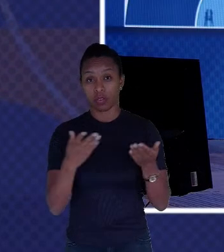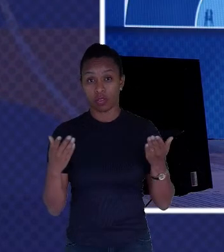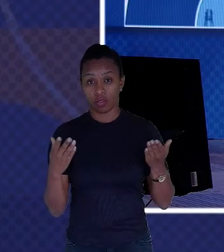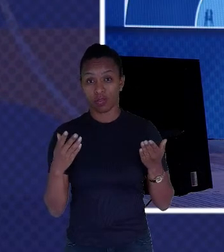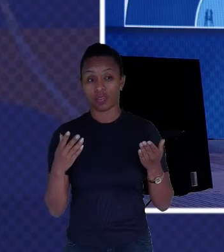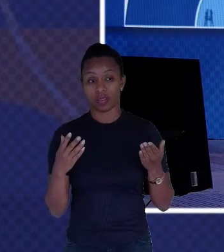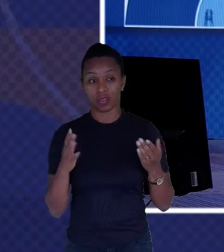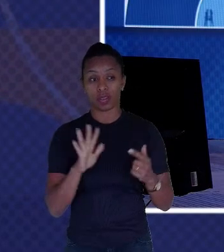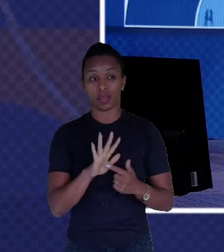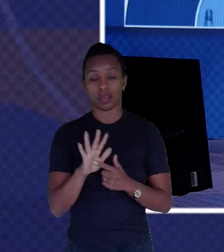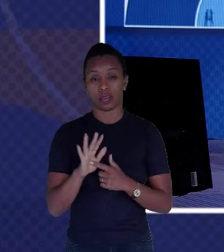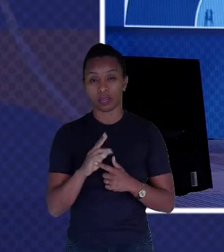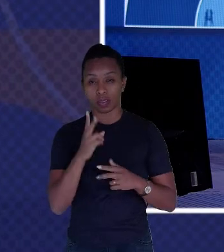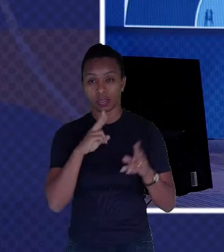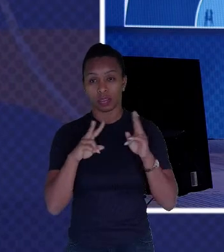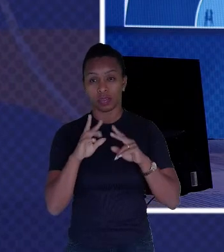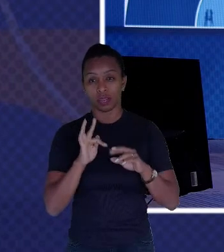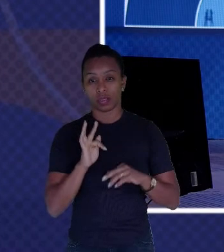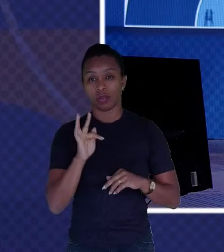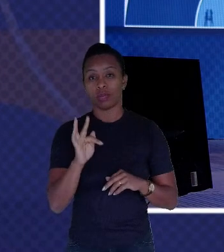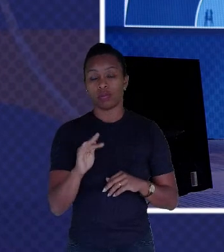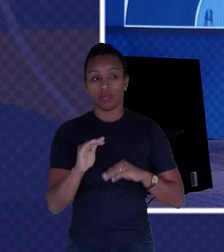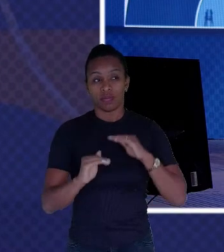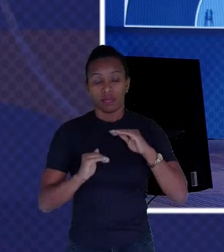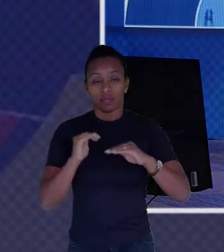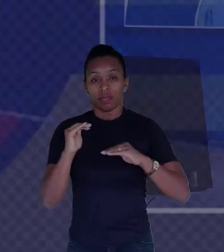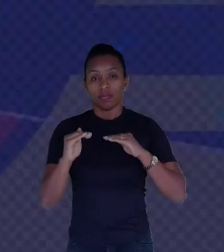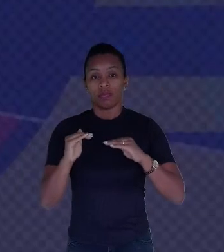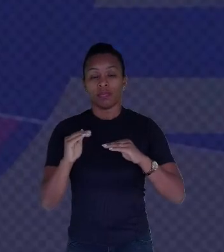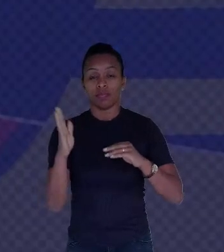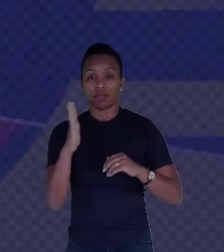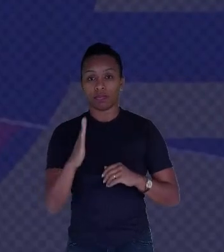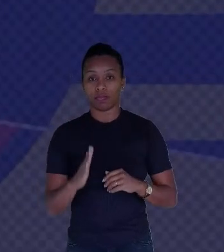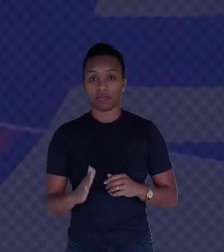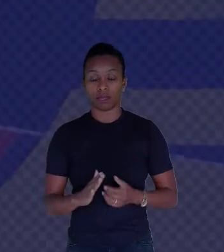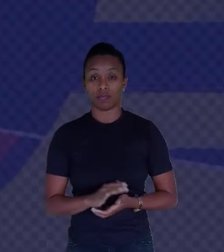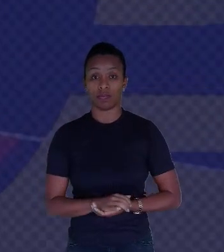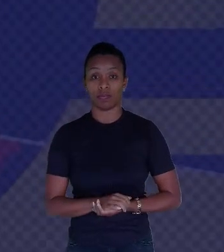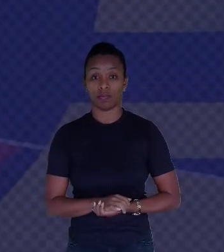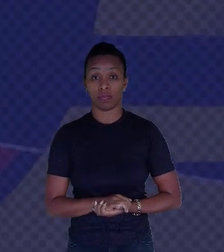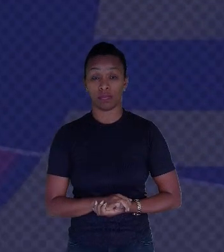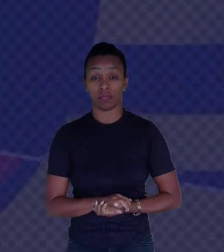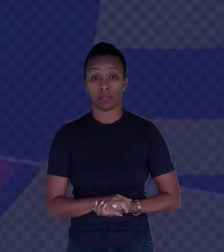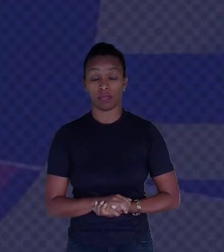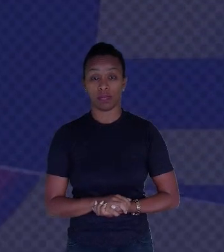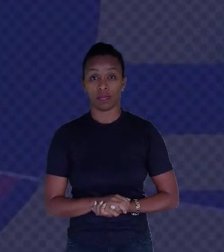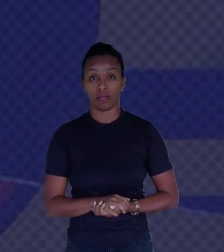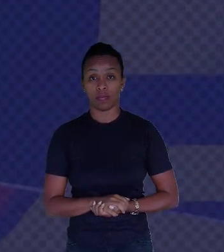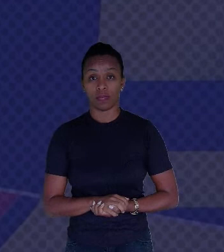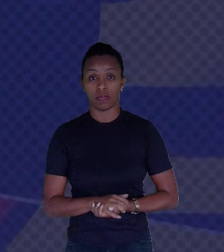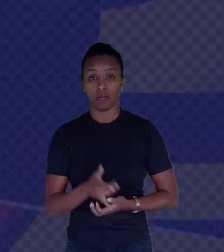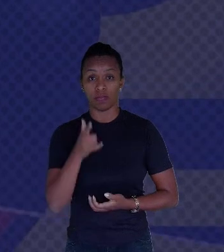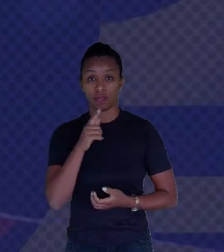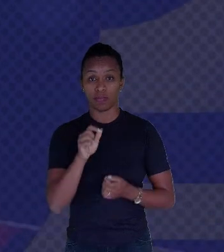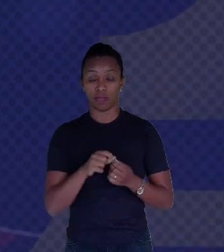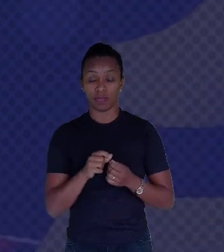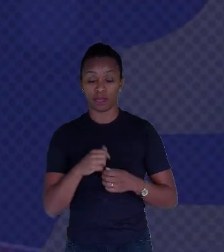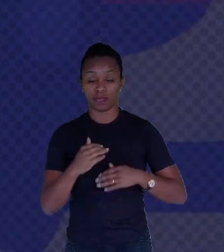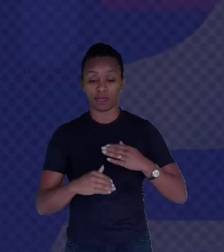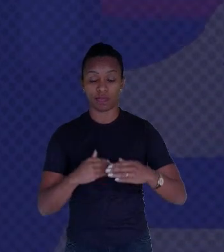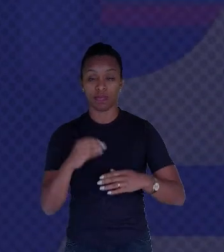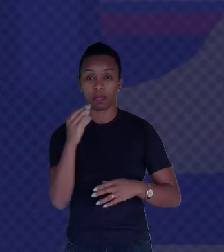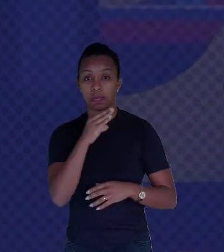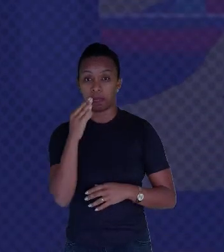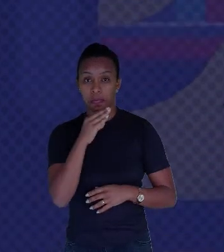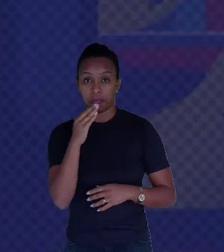vem por aí E essa visão de progresso de futuro e de abundância para o Brasil o exato né que a gente consiga fazer isso cada